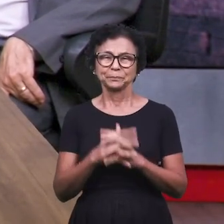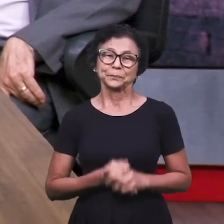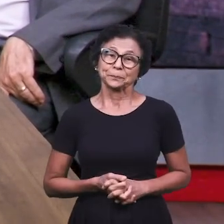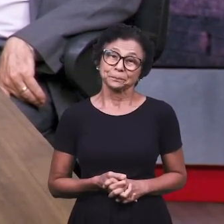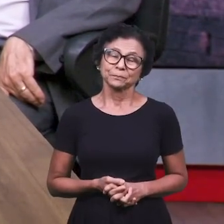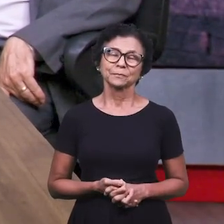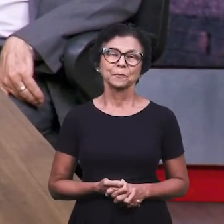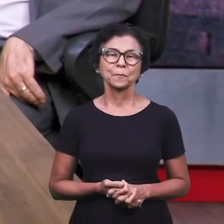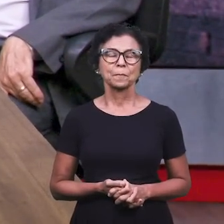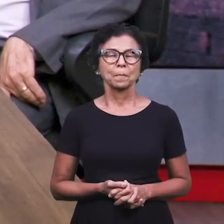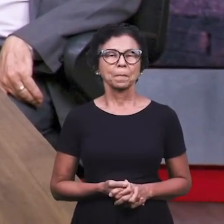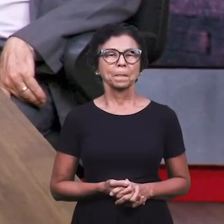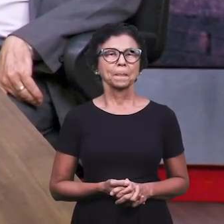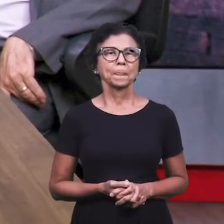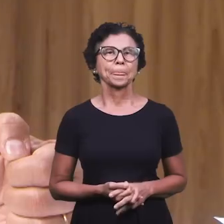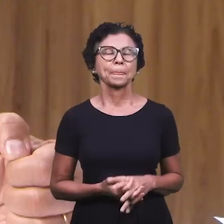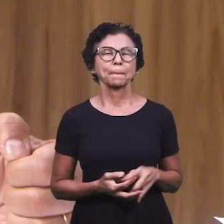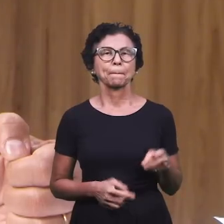Então, André,